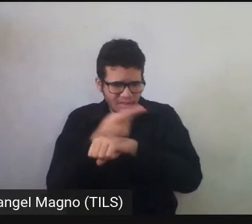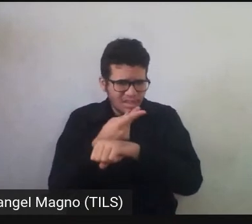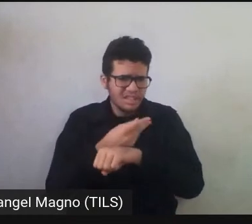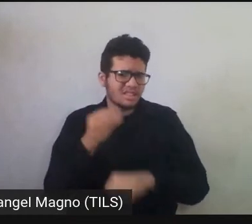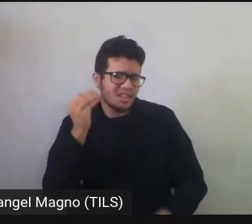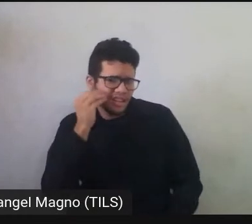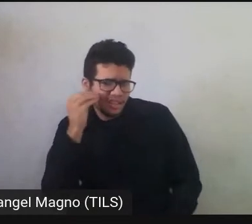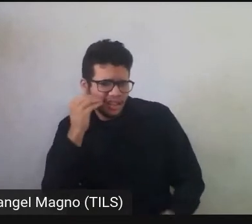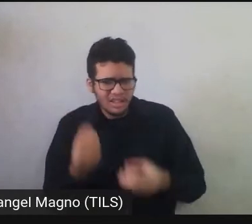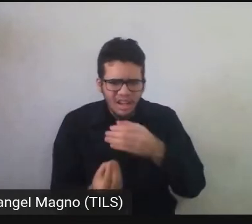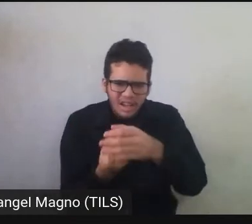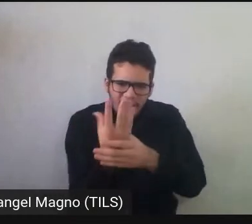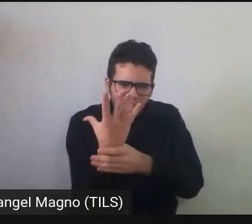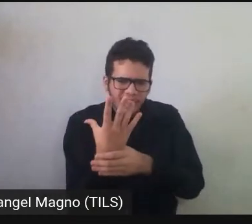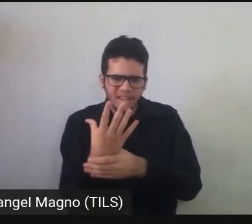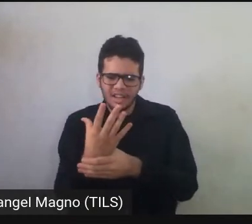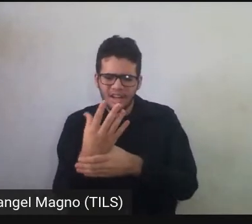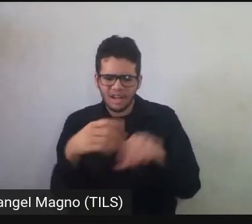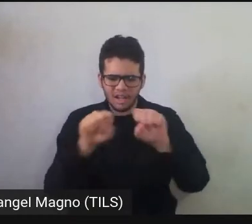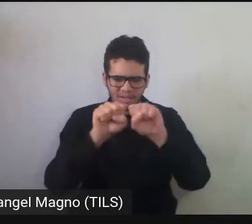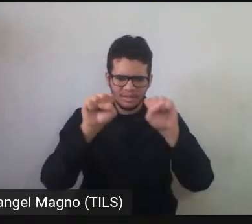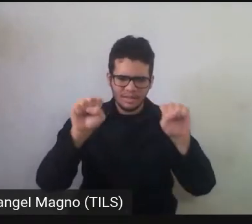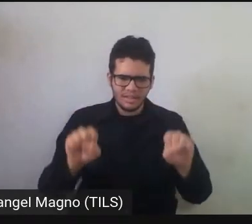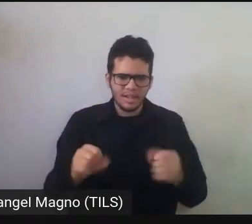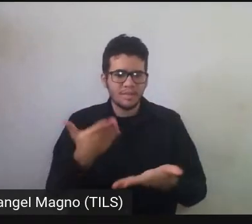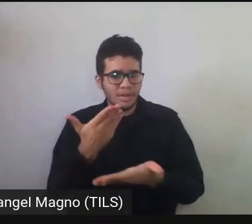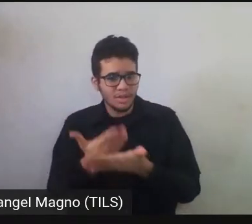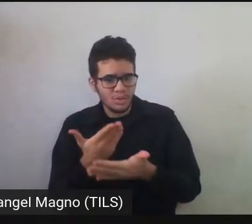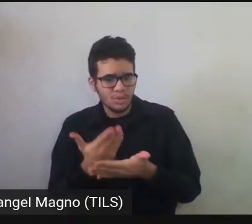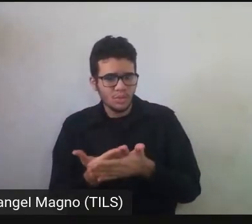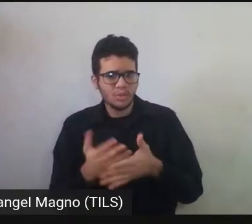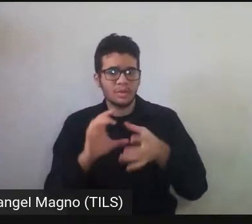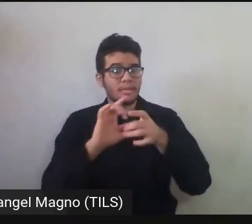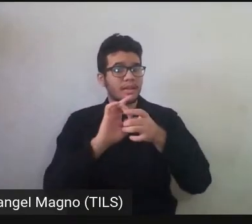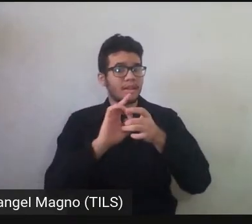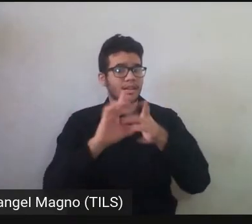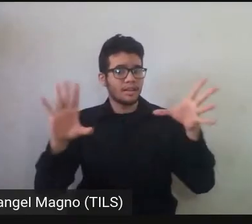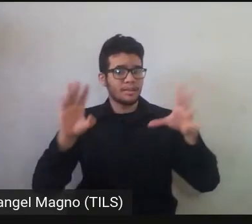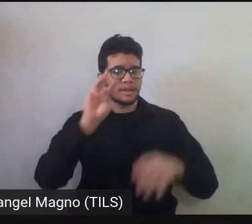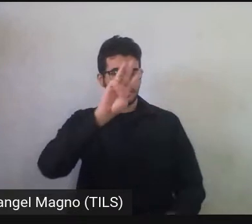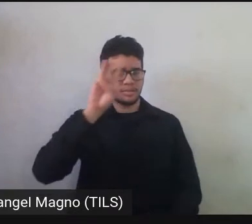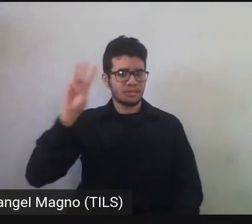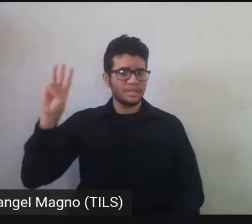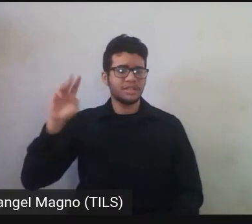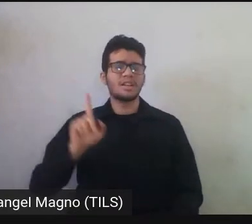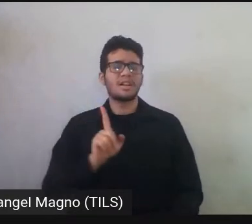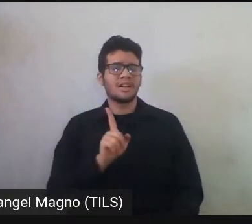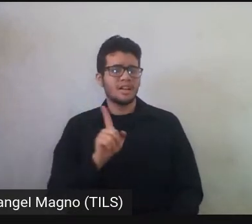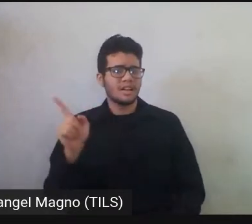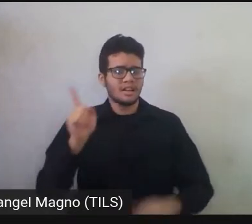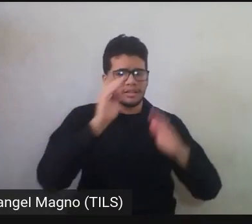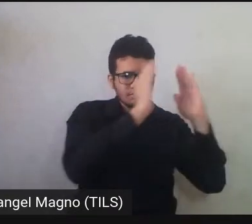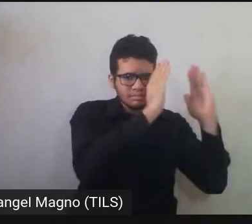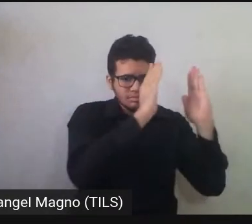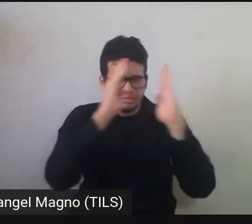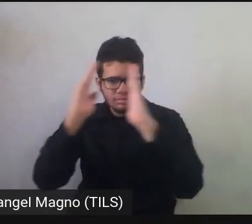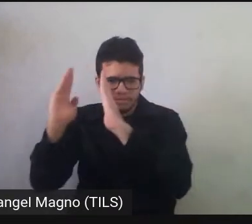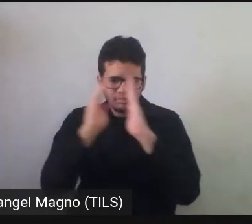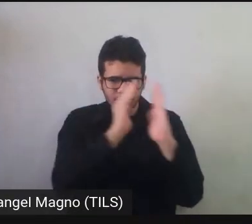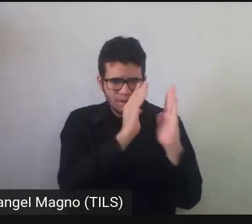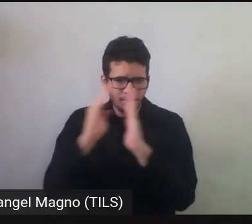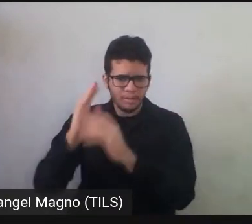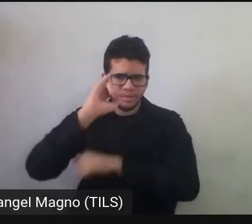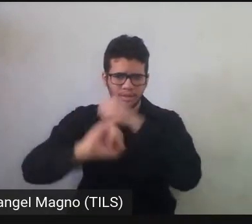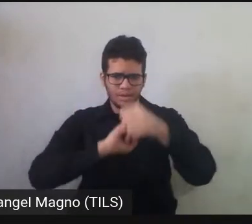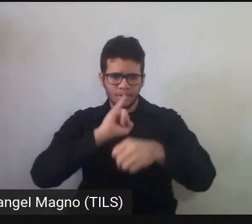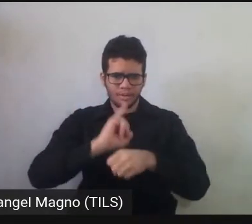uma pequena amostra desse estudo e colocar disponível no site da Biblioteca Pública de Genebra mas foi tirado do ar logo